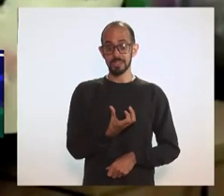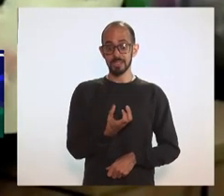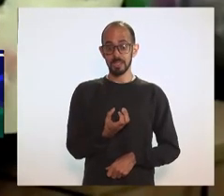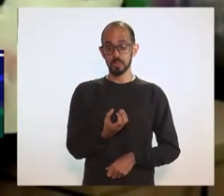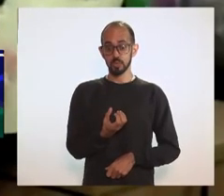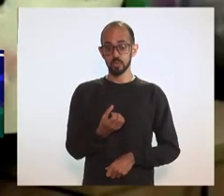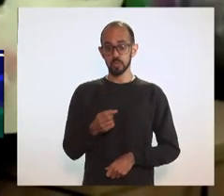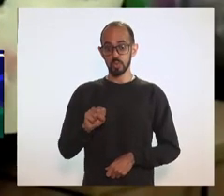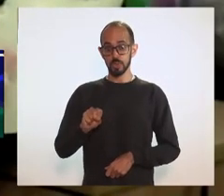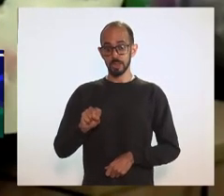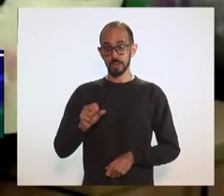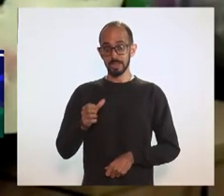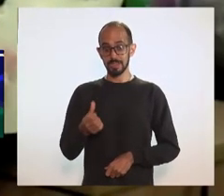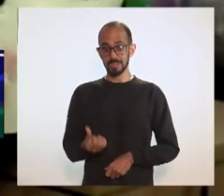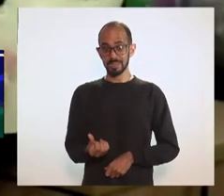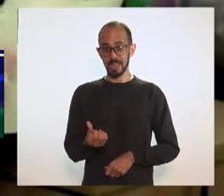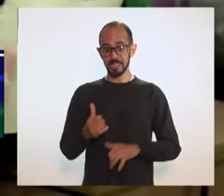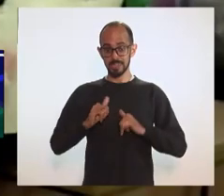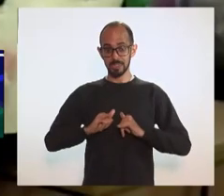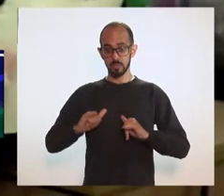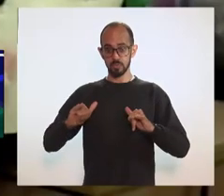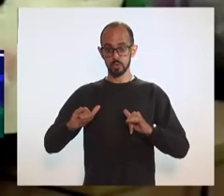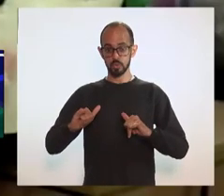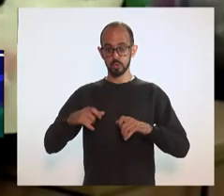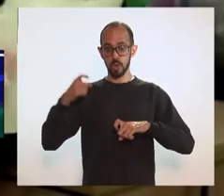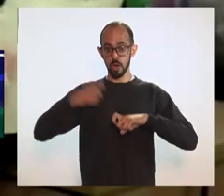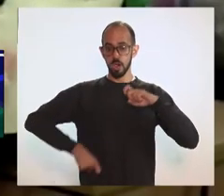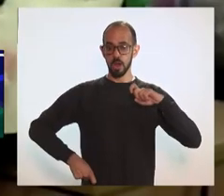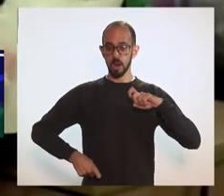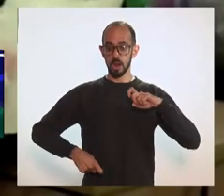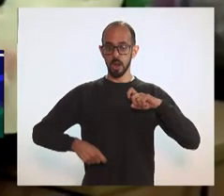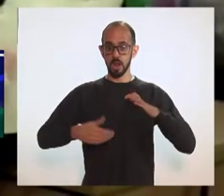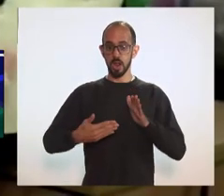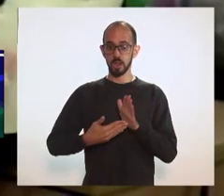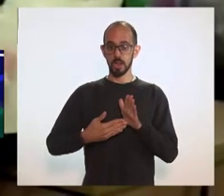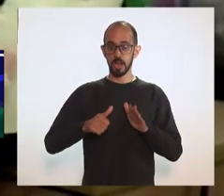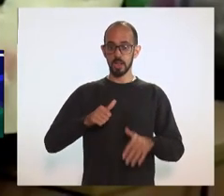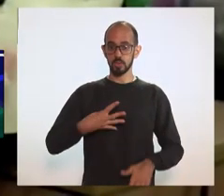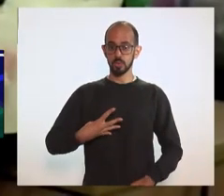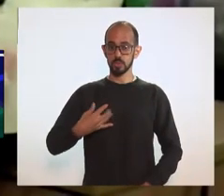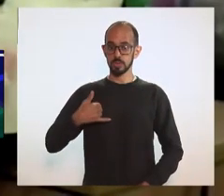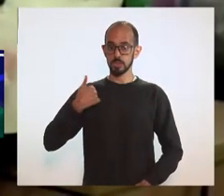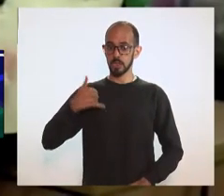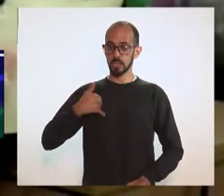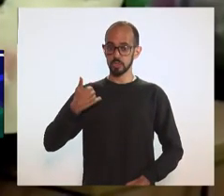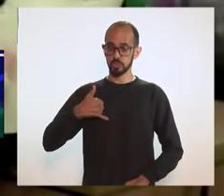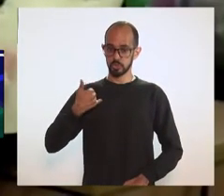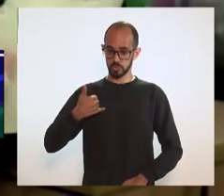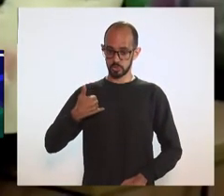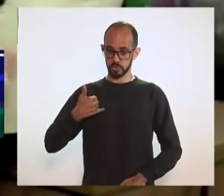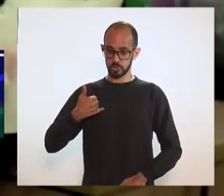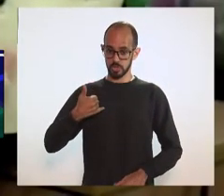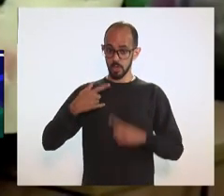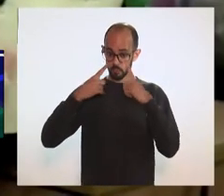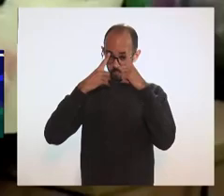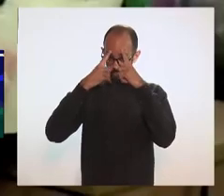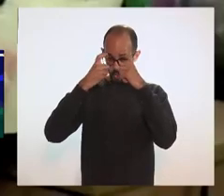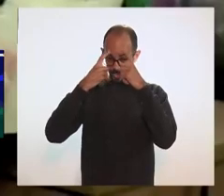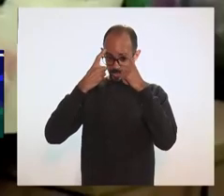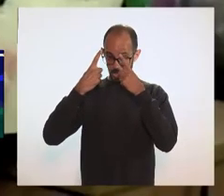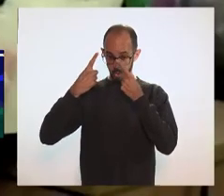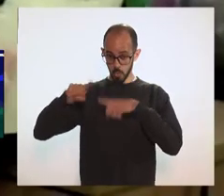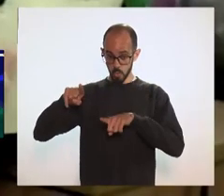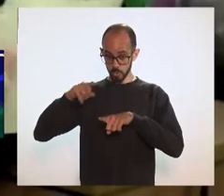4.686 denúncias de estupros de meninas até 14 anos. Então, a violência contra a mulher, e